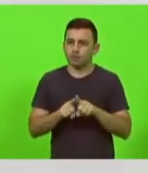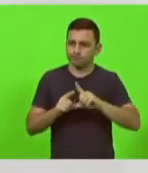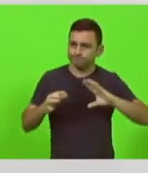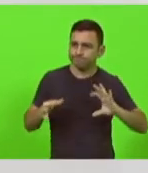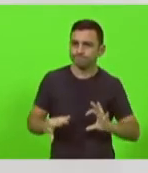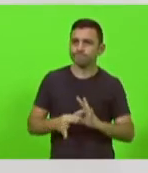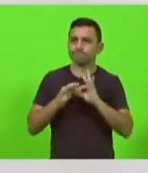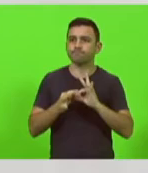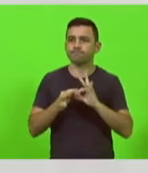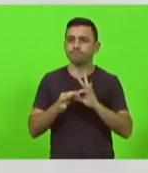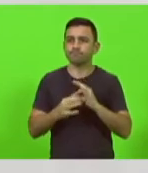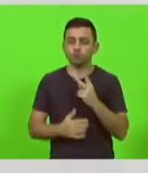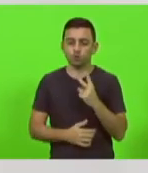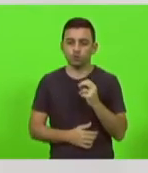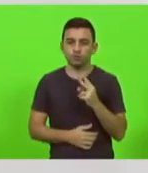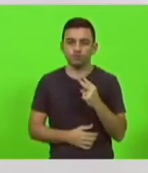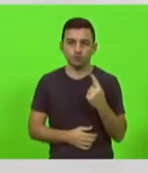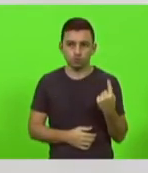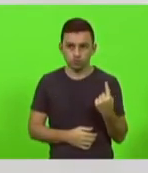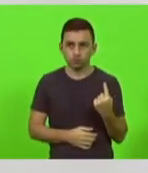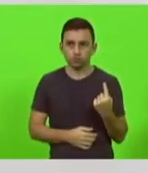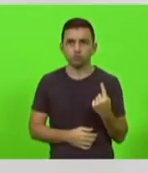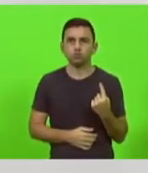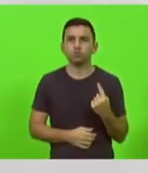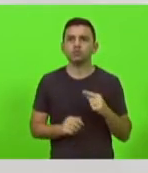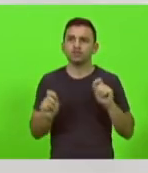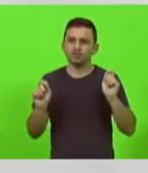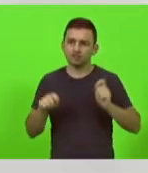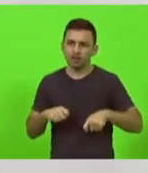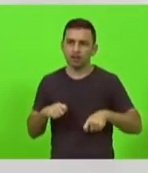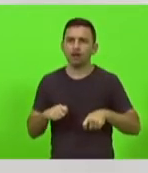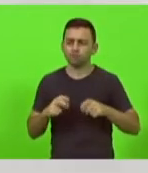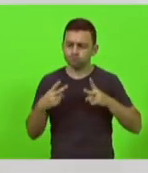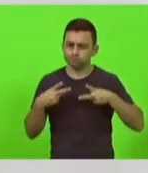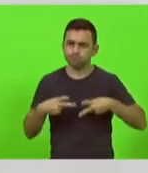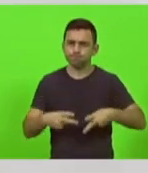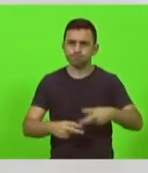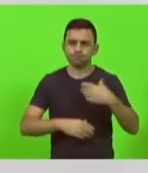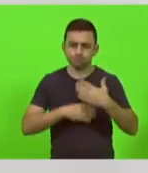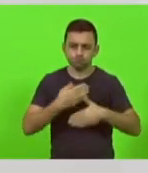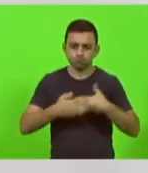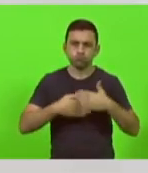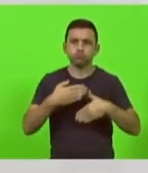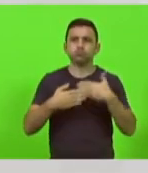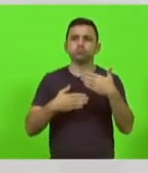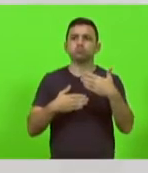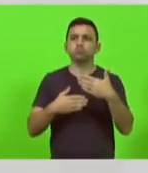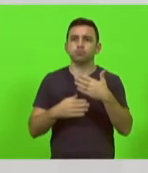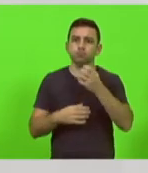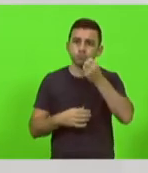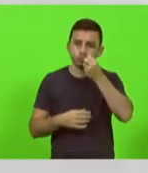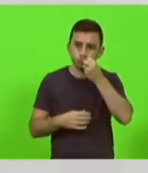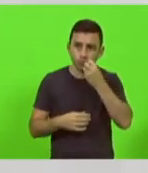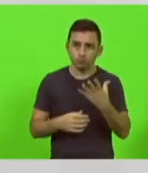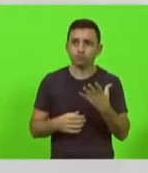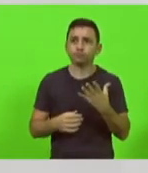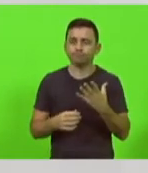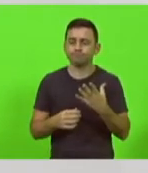estreitados em 2021 possam seguir produzindo bons frutos neste